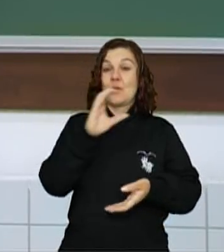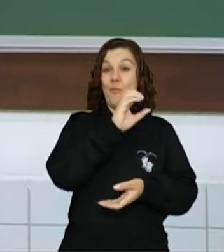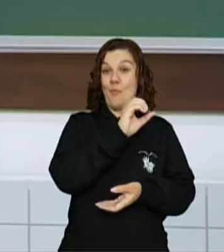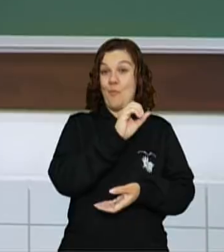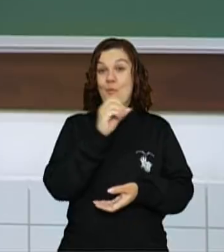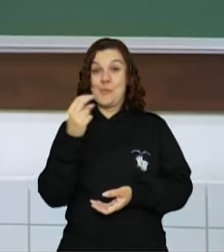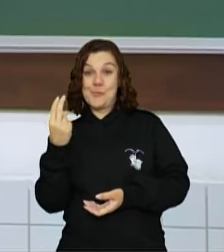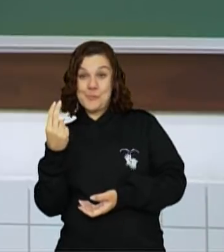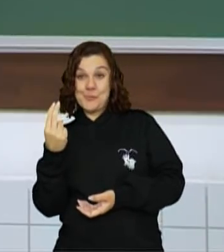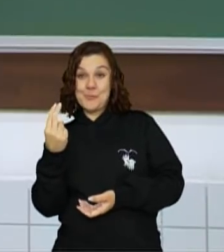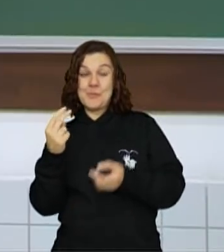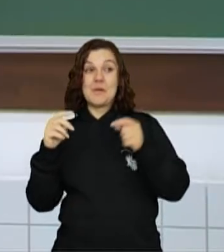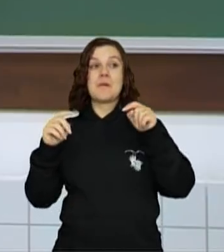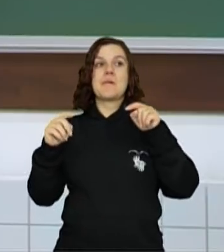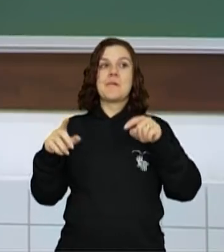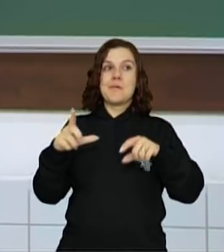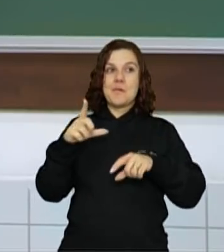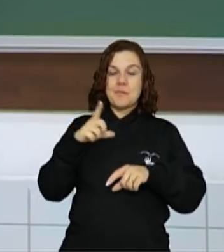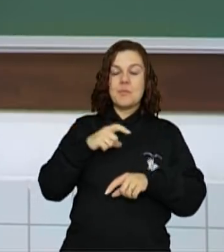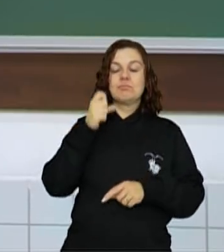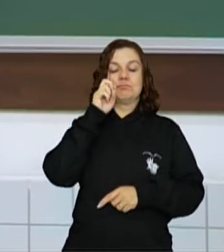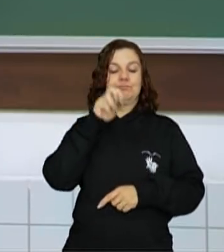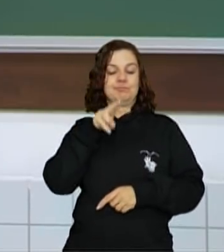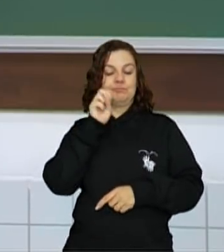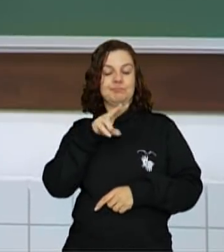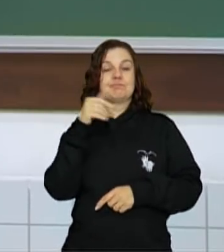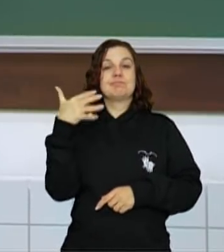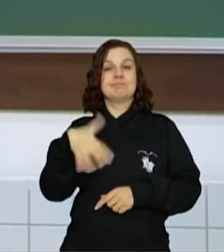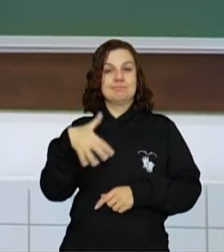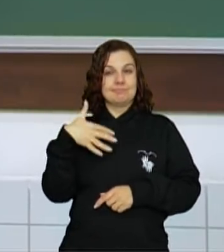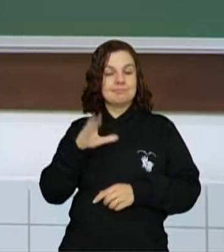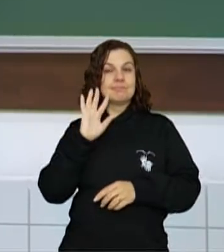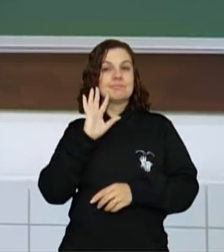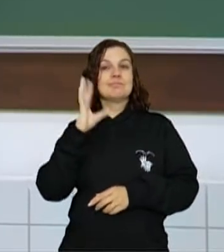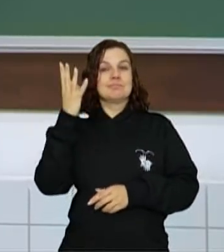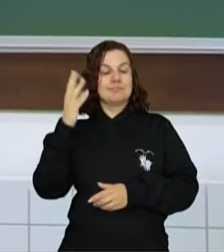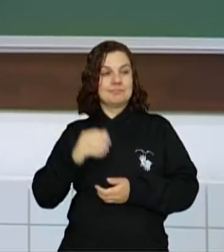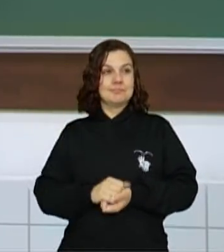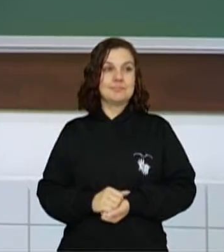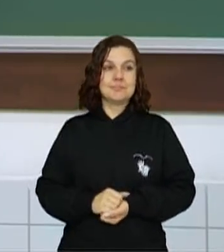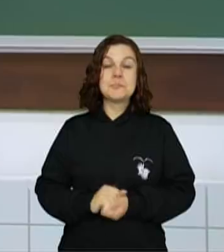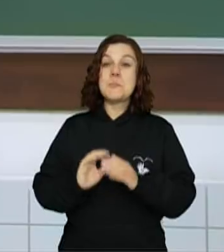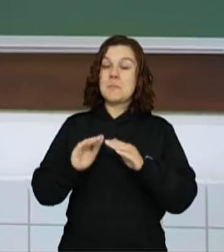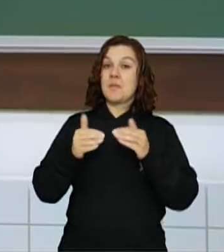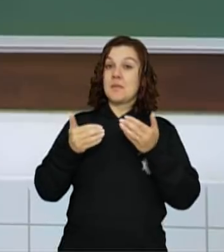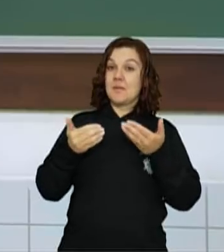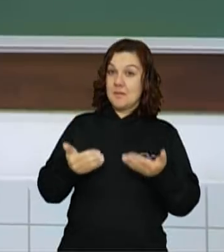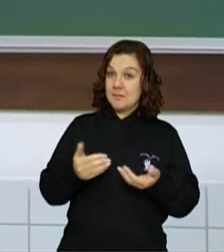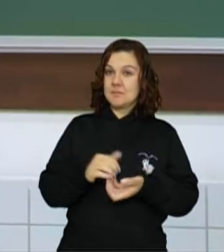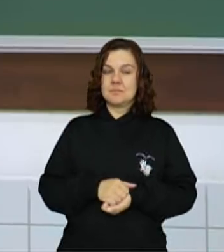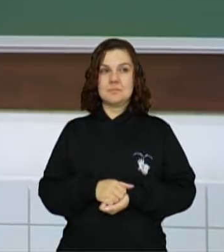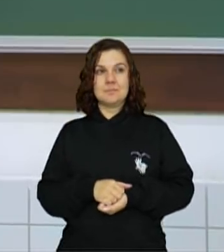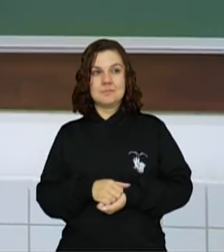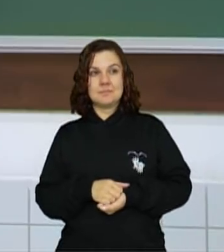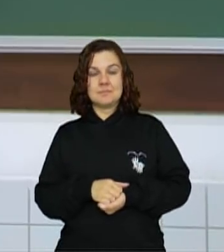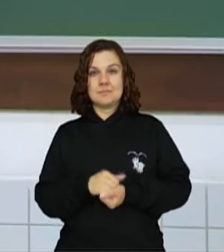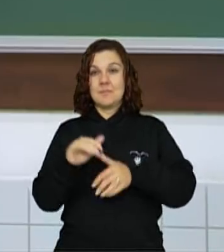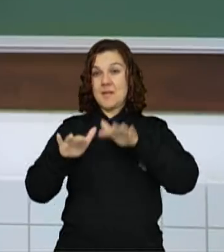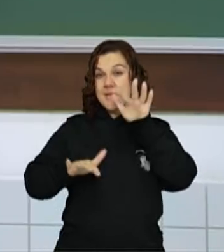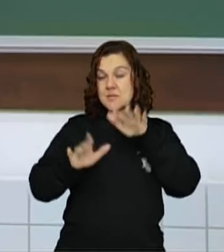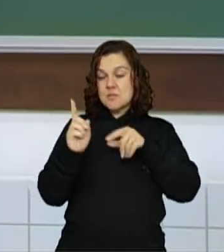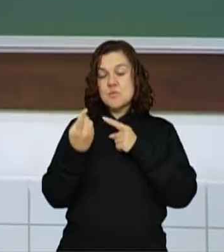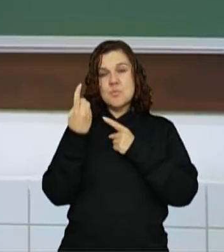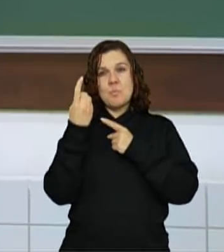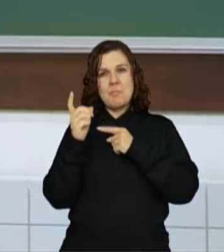o ou com um. E eu tenho visto muito isso acontecer, tá? Então, às vezes,